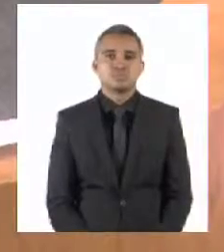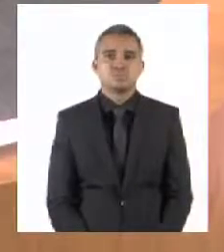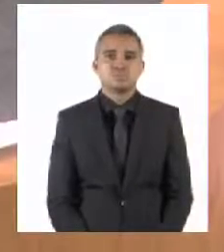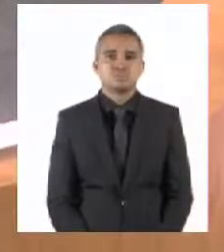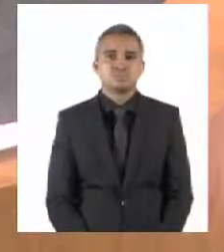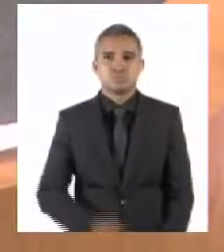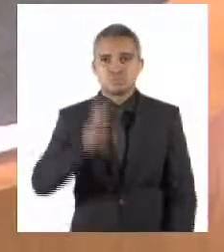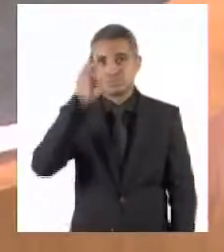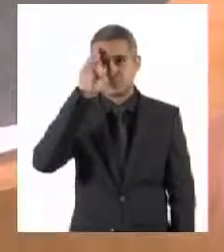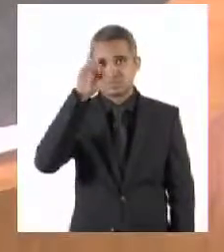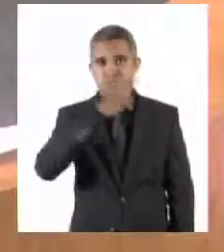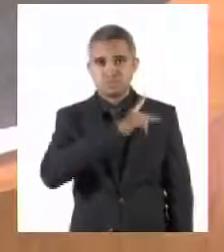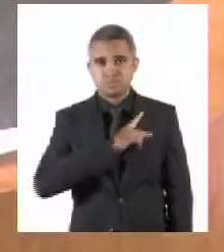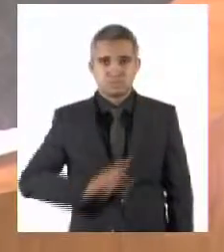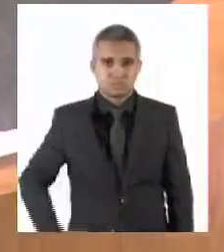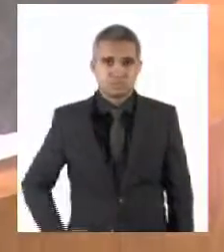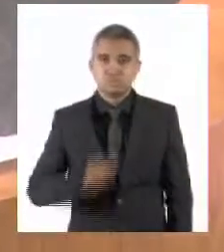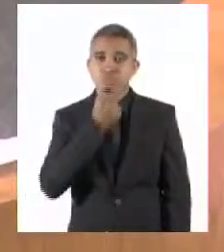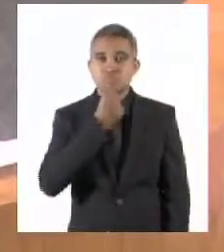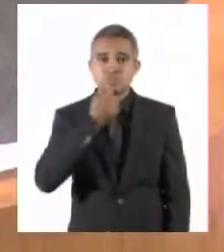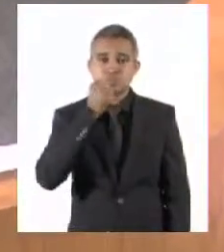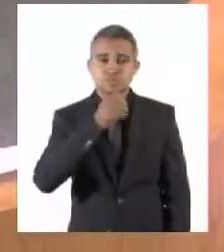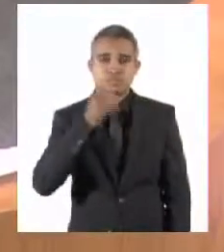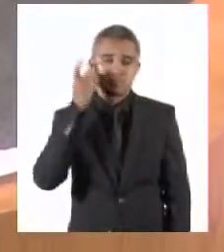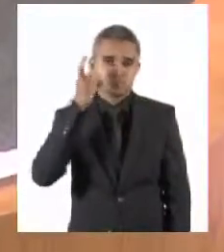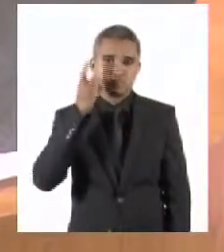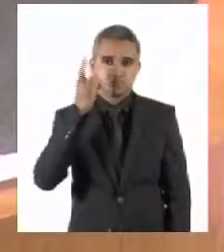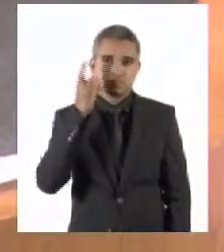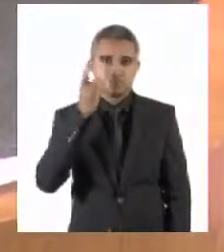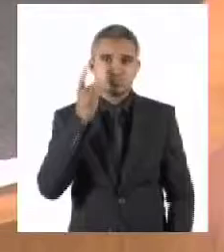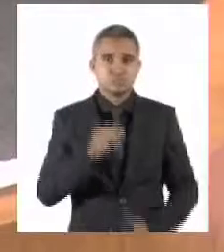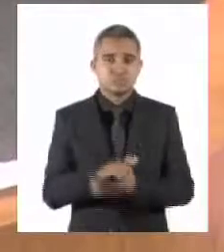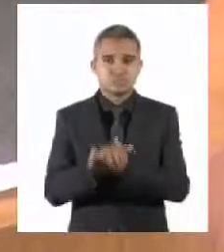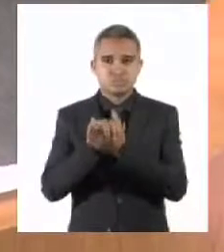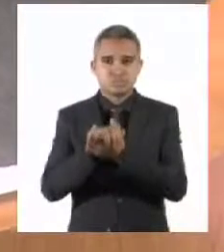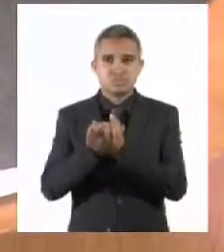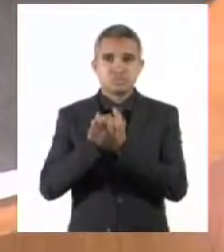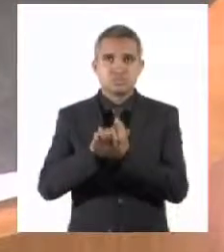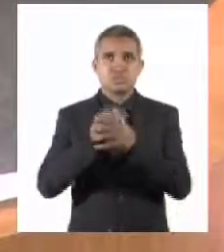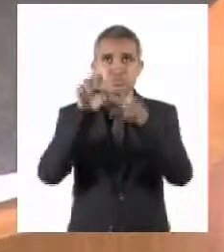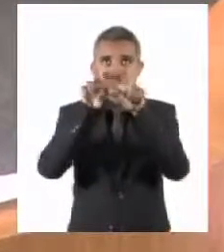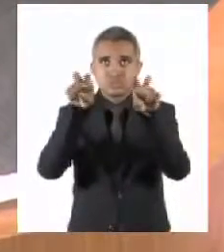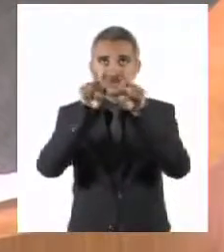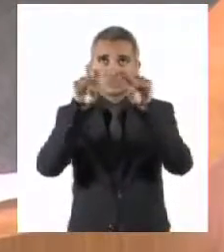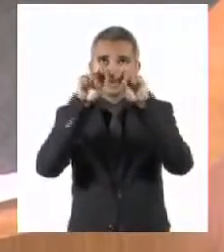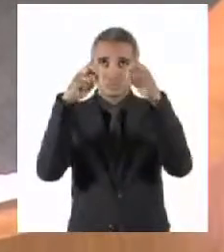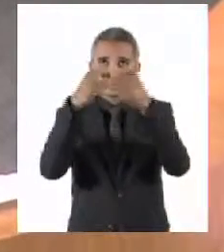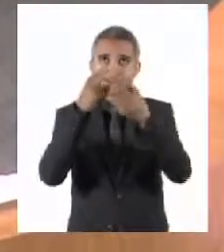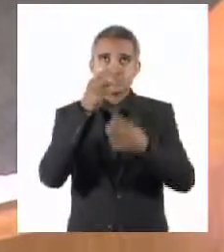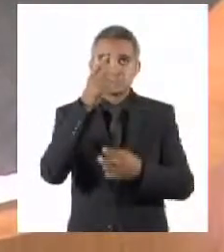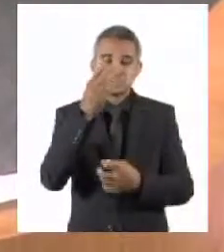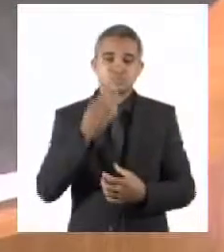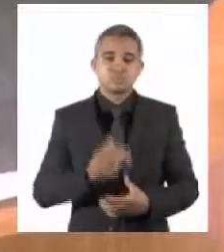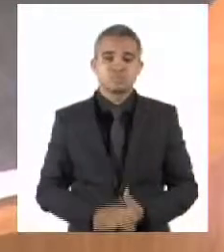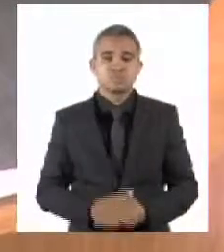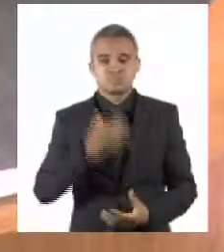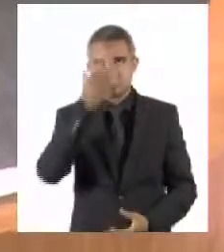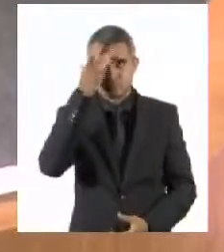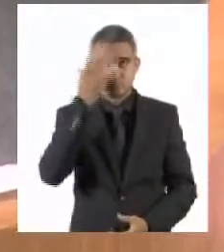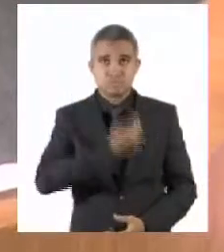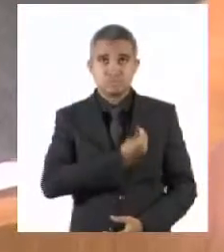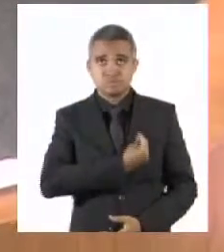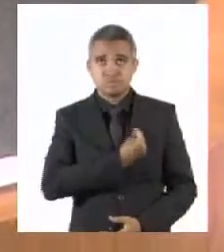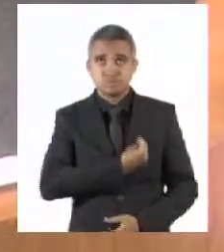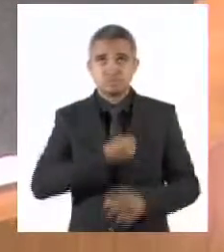Senhor presidente, senhoras e senhores deputados, cumprimentar a galeria, os moradores de Paço